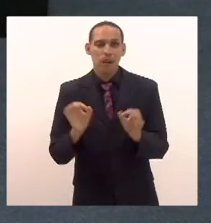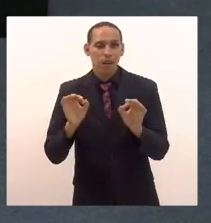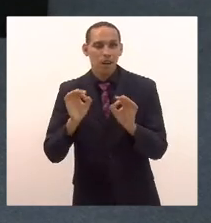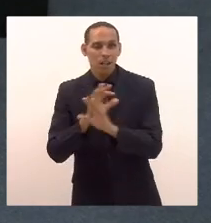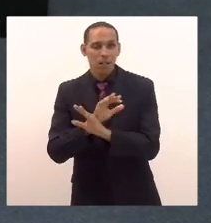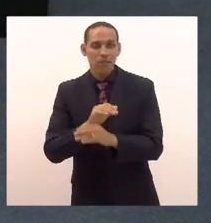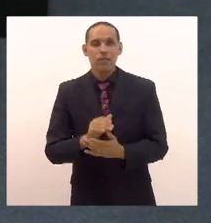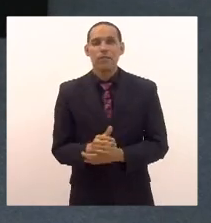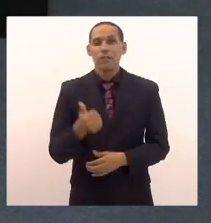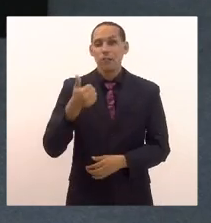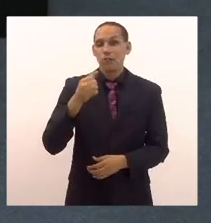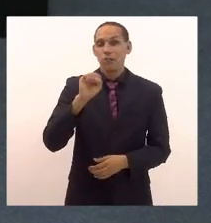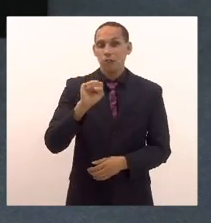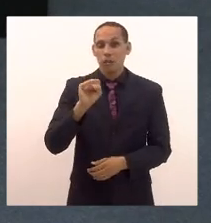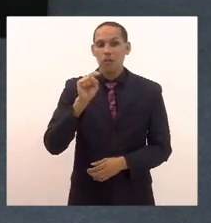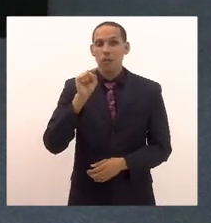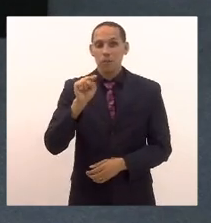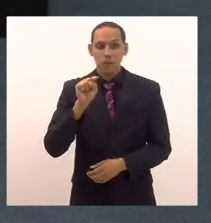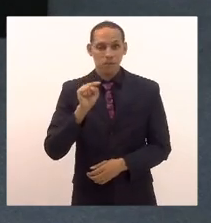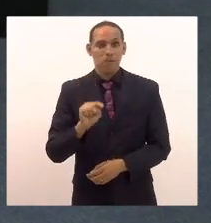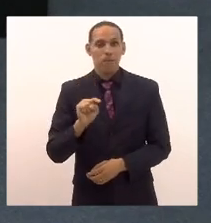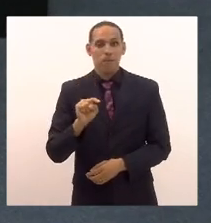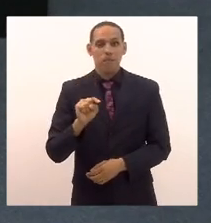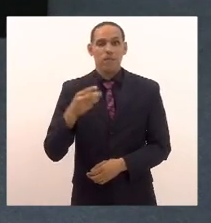encerrou suas 18:32